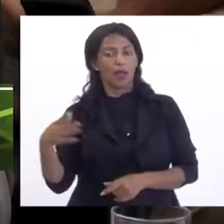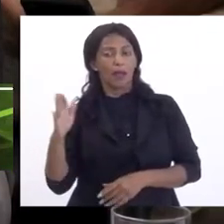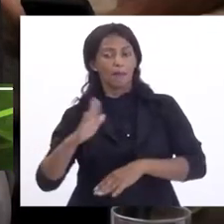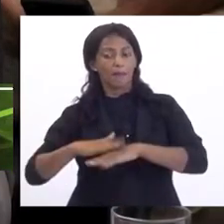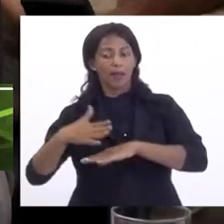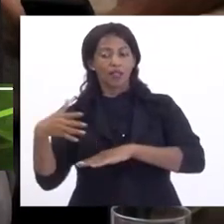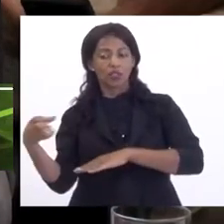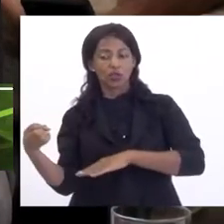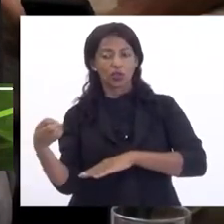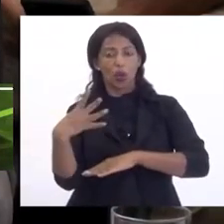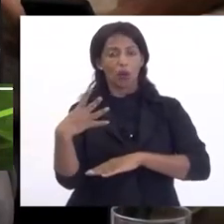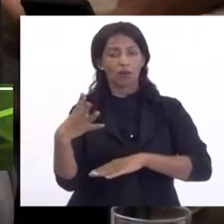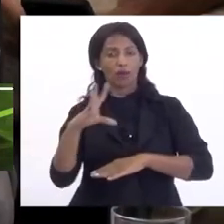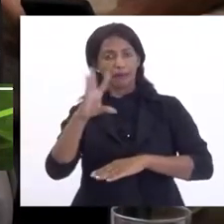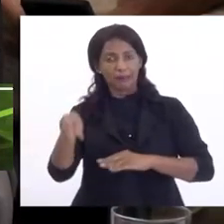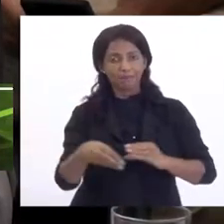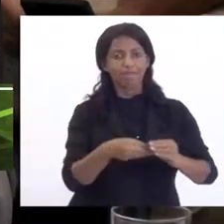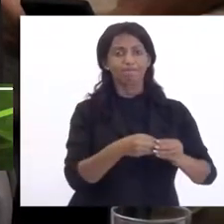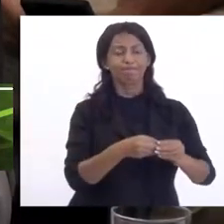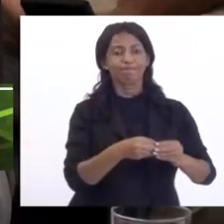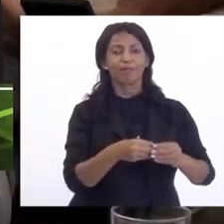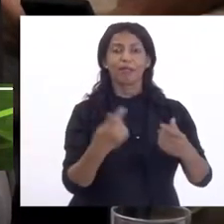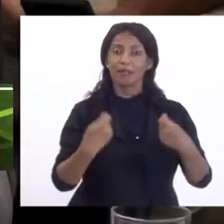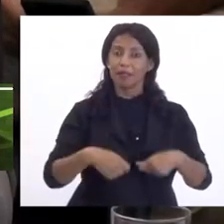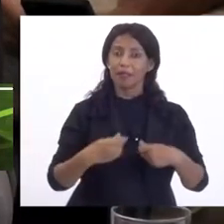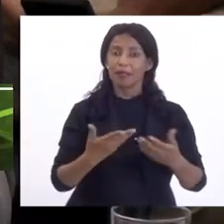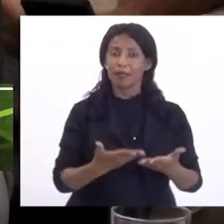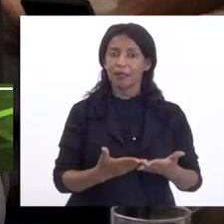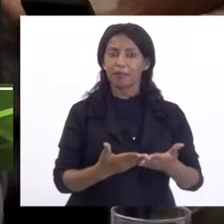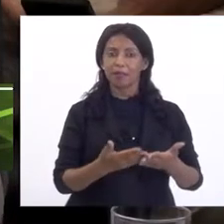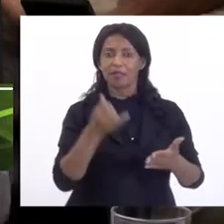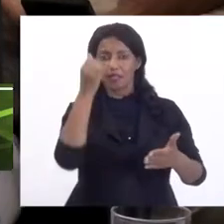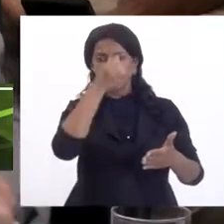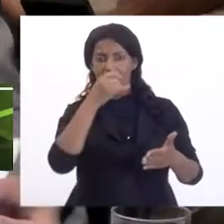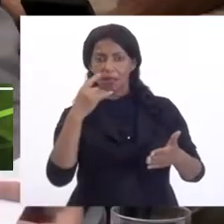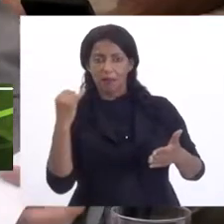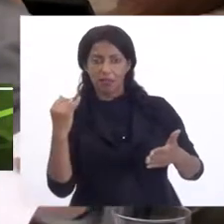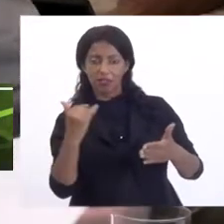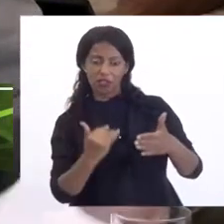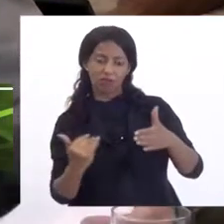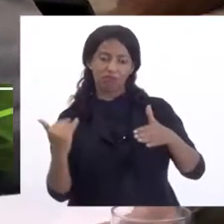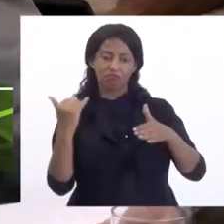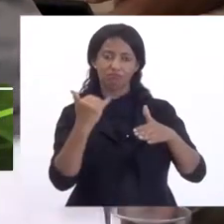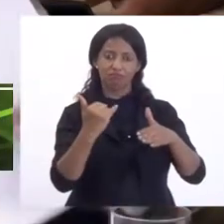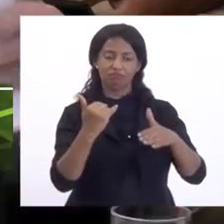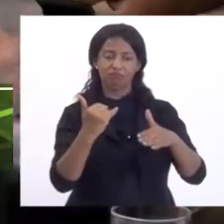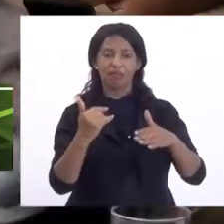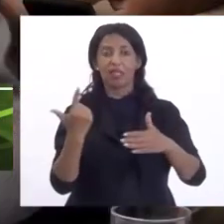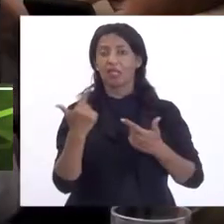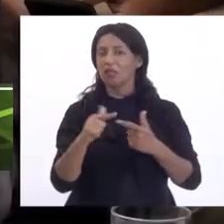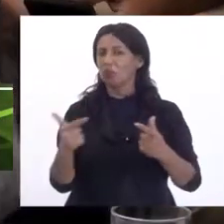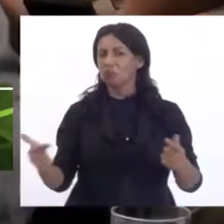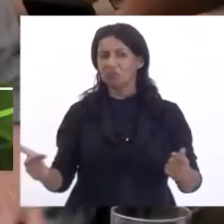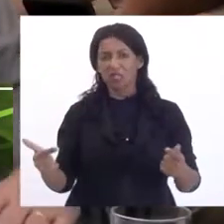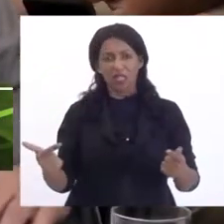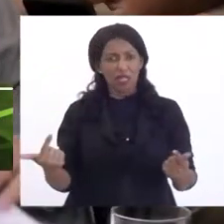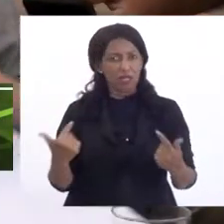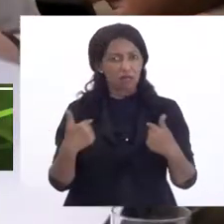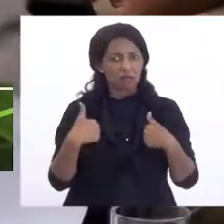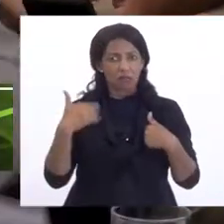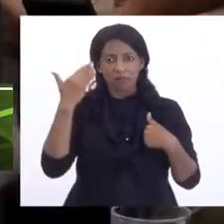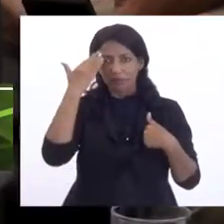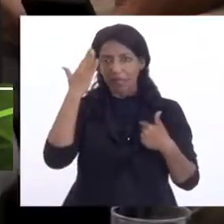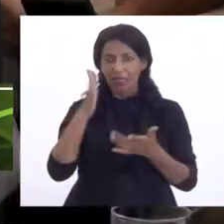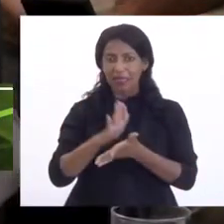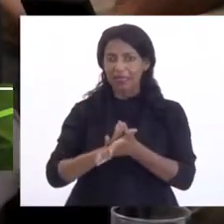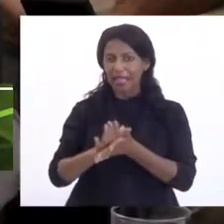deve sobressair, deve se sobressair sobre a mais antiga. Portanto, não há, no nosso entendimento,